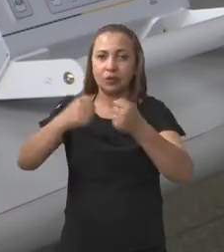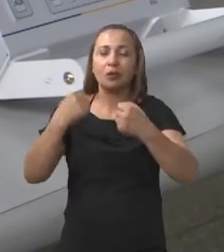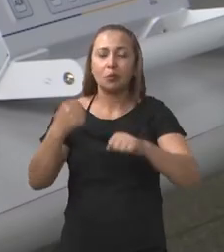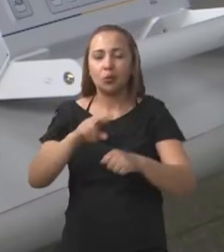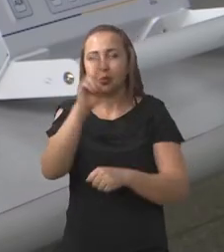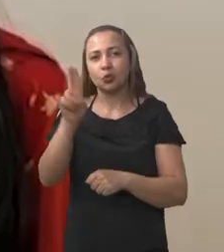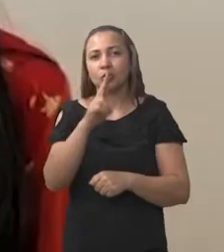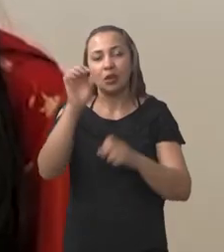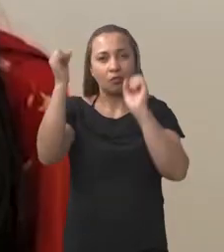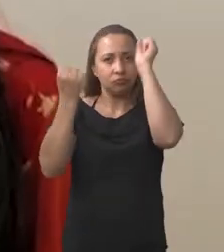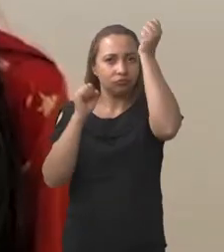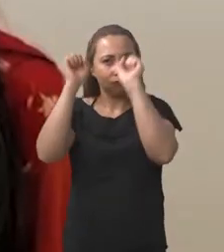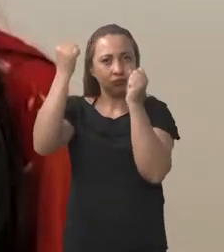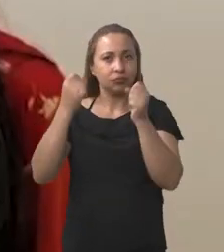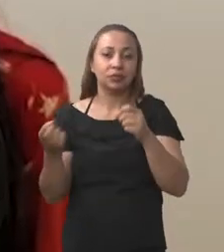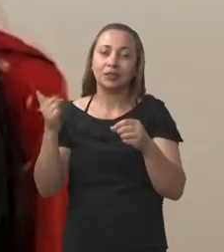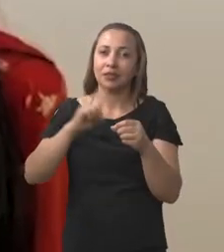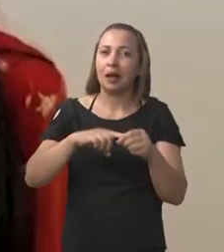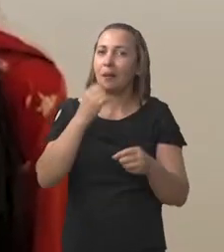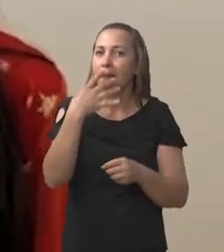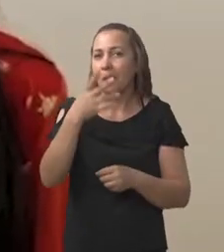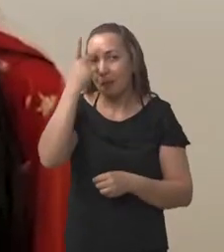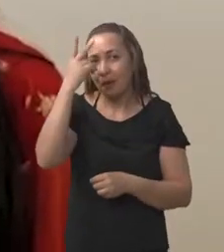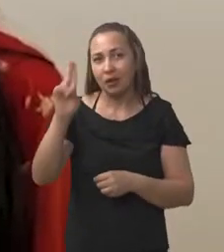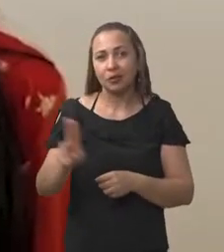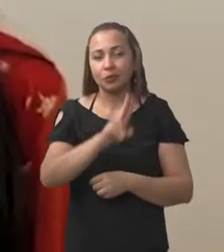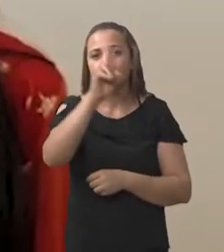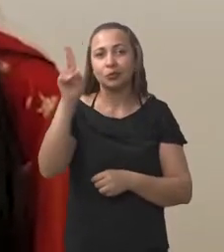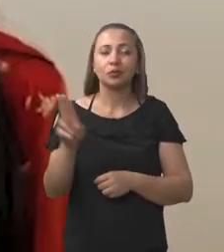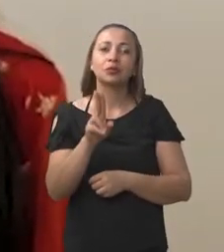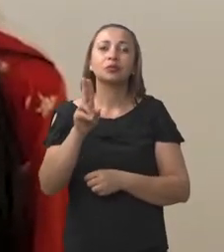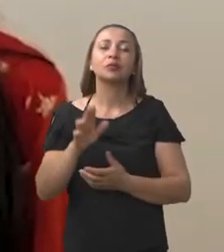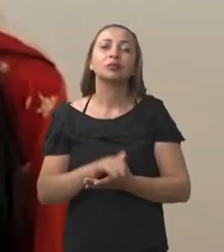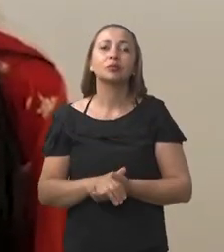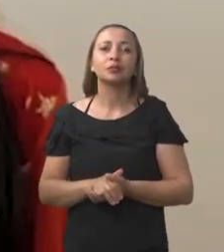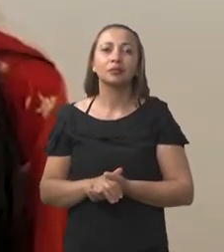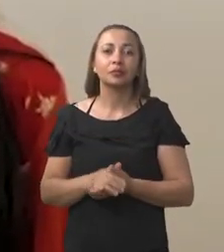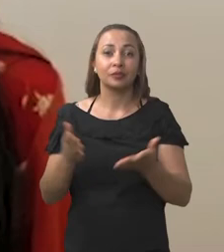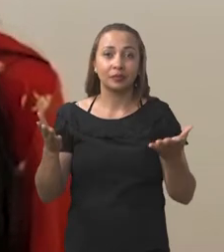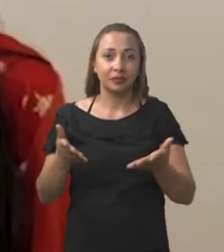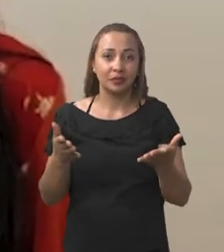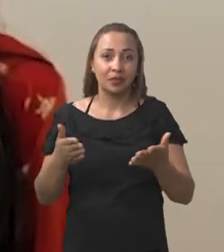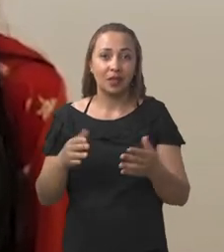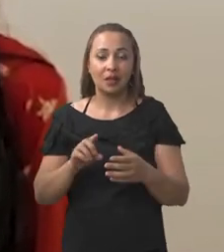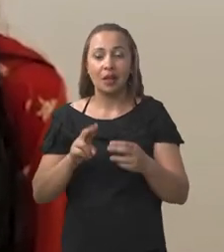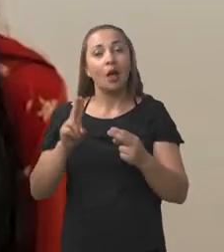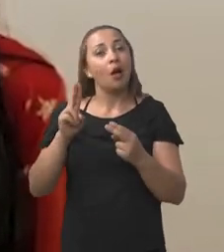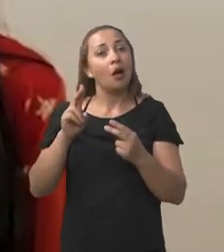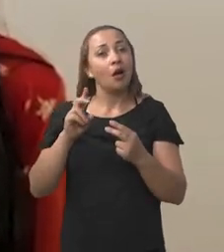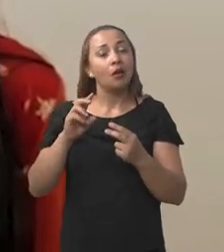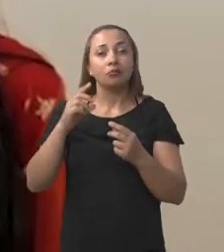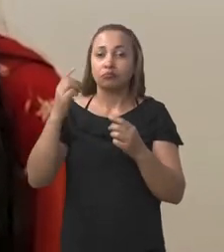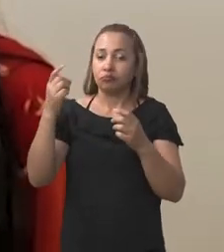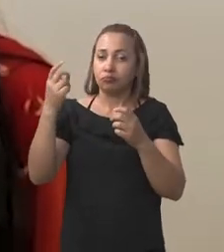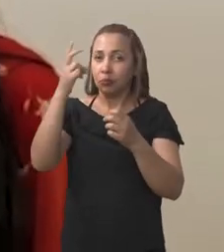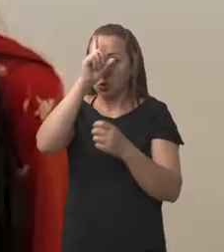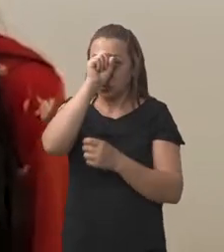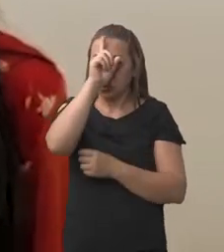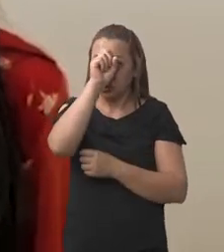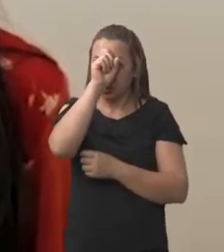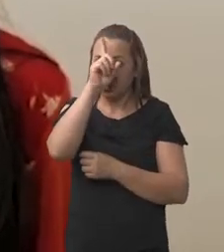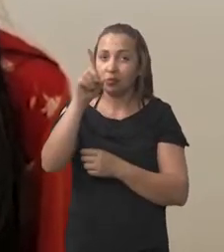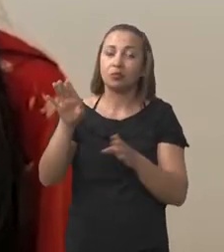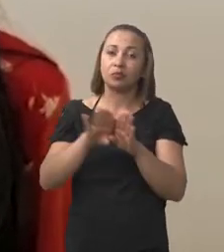do equipamento. Então ele traz muito benefício para ser usado nessas unidades de pronto